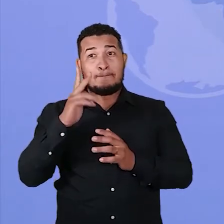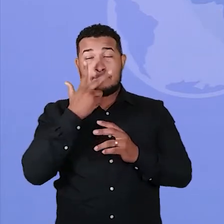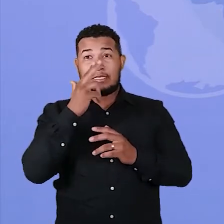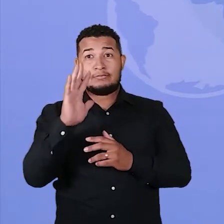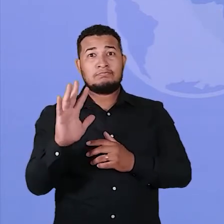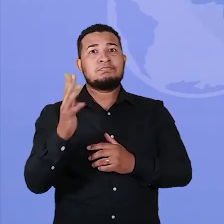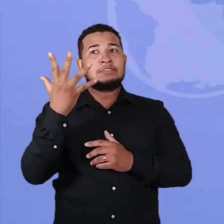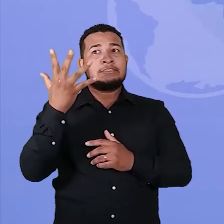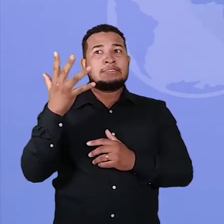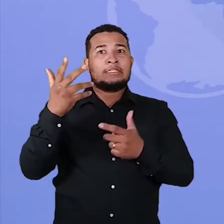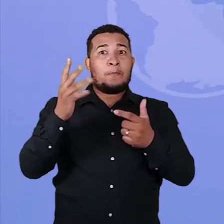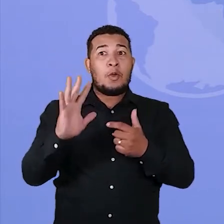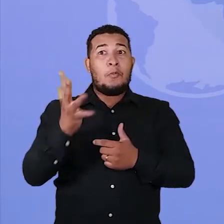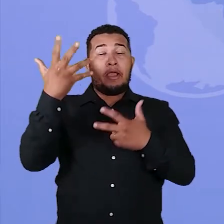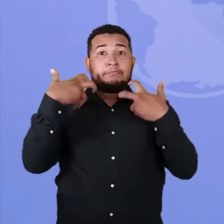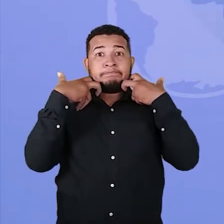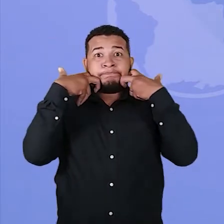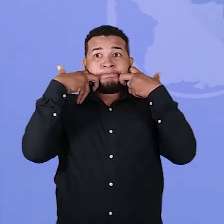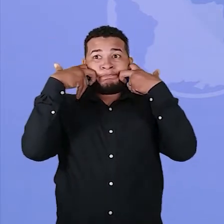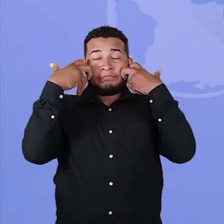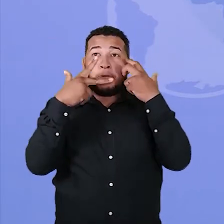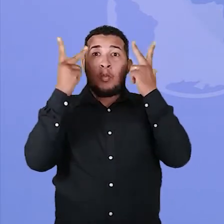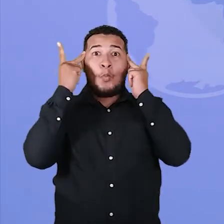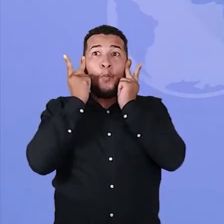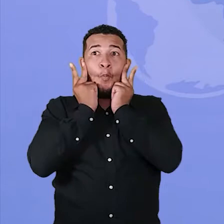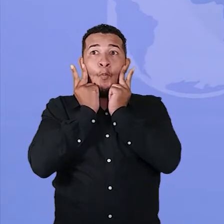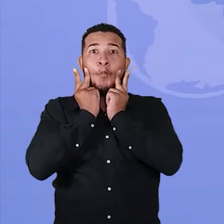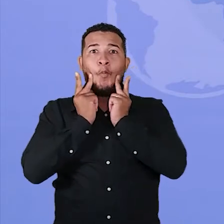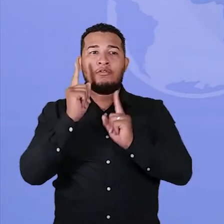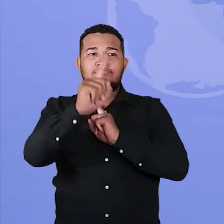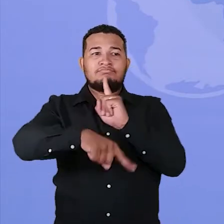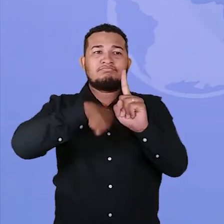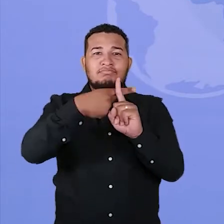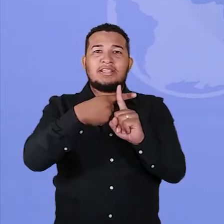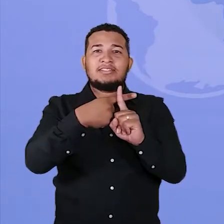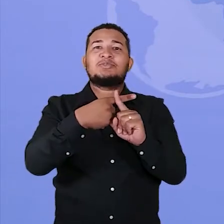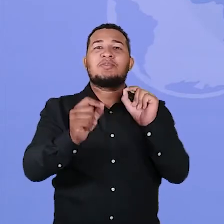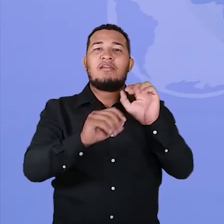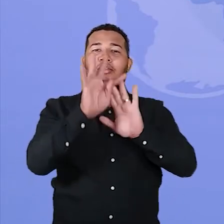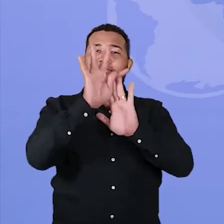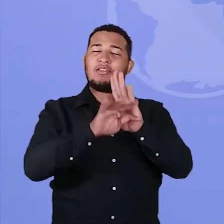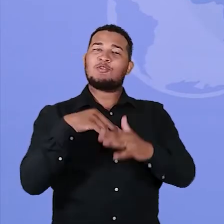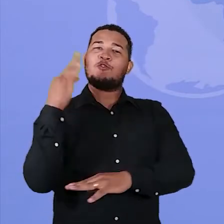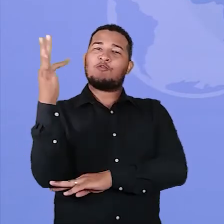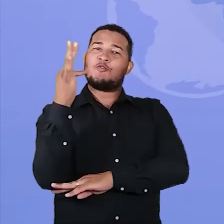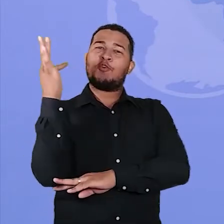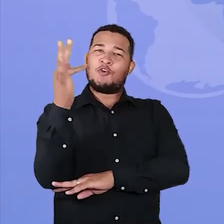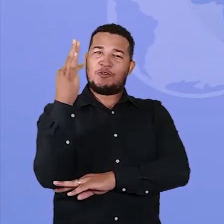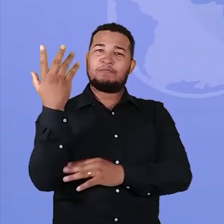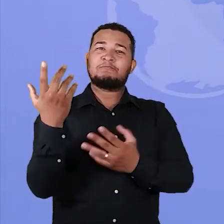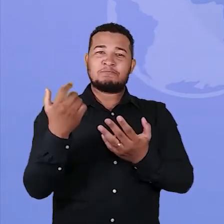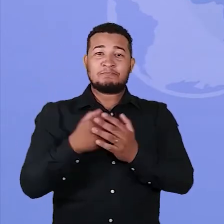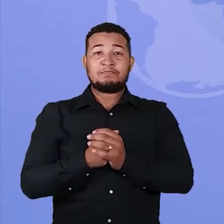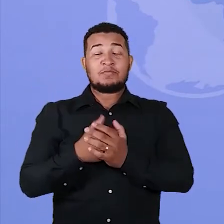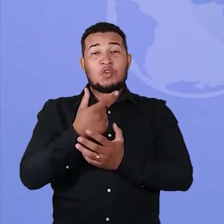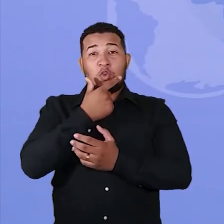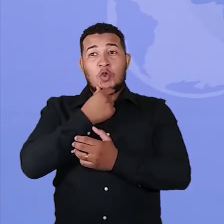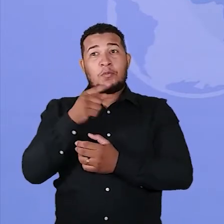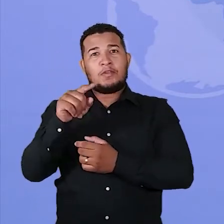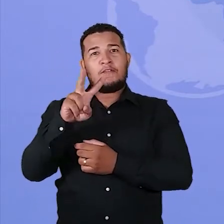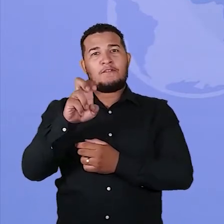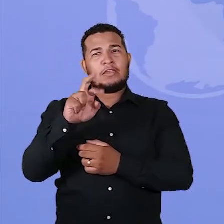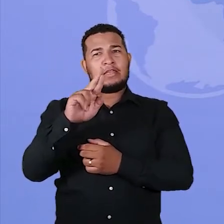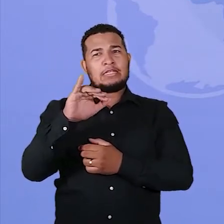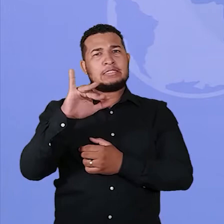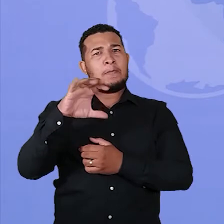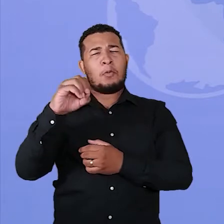uma situação constrangedora unido a um texto formal. Então, o Veríssimo aí